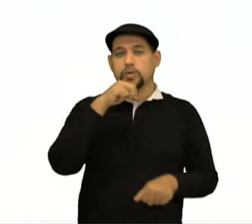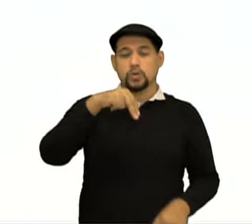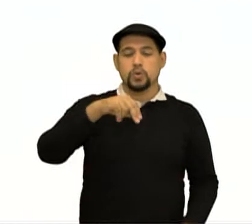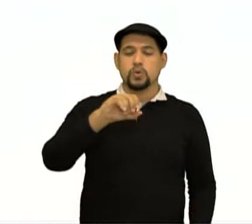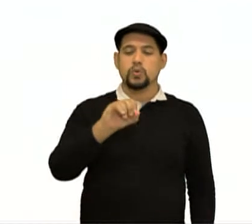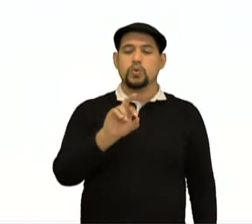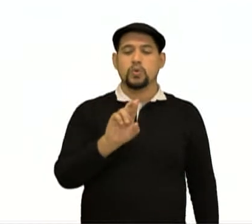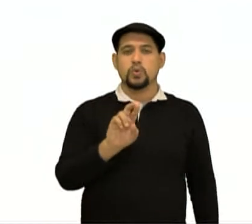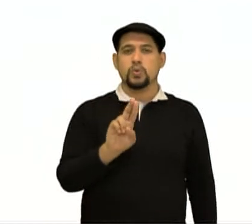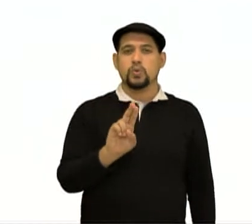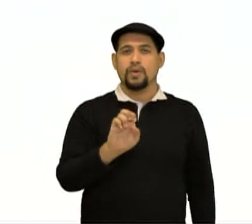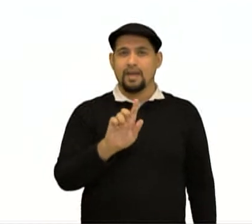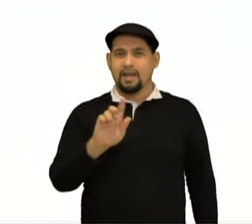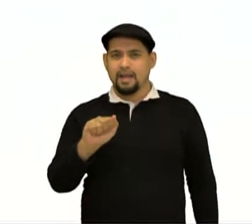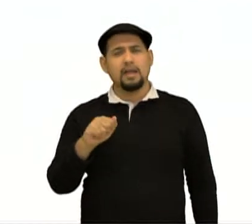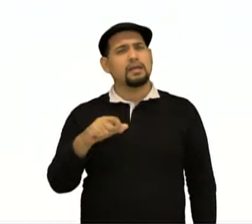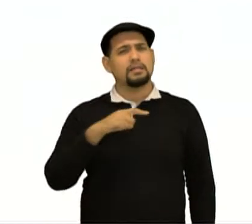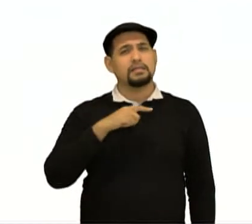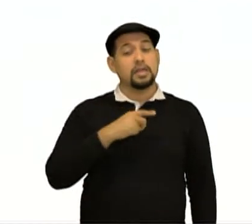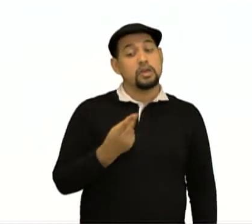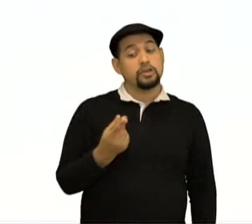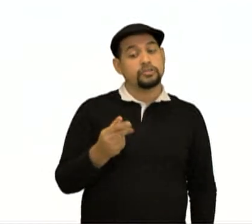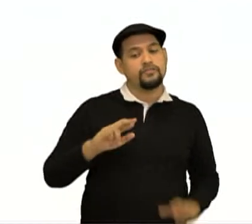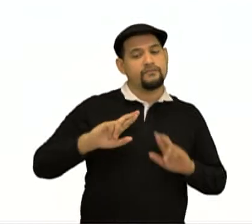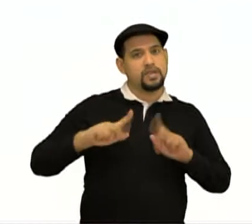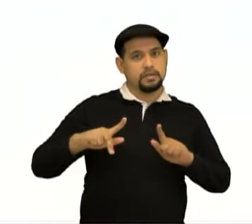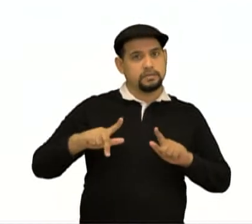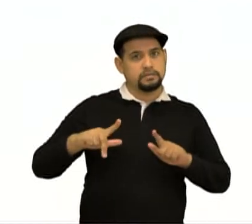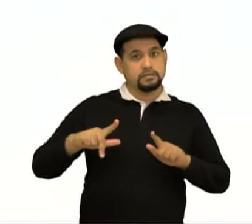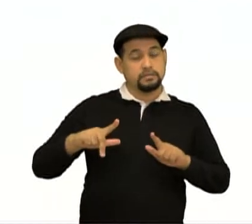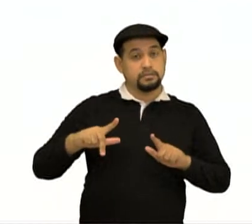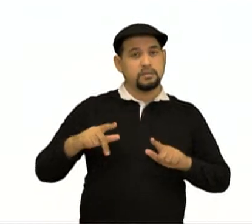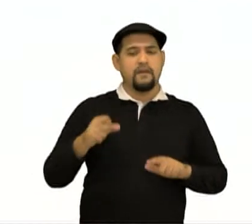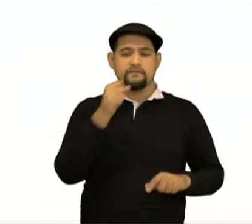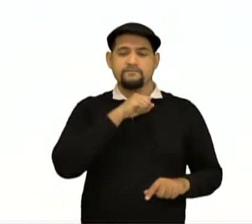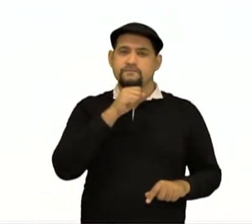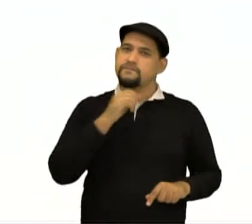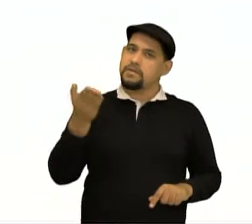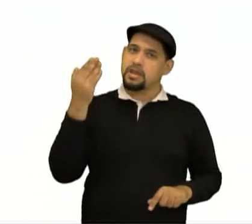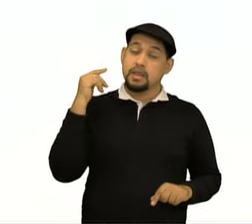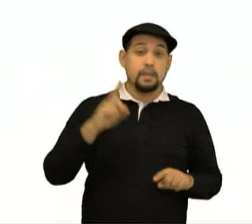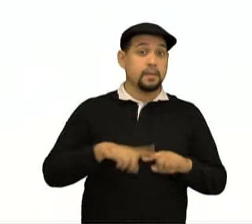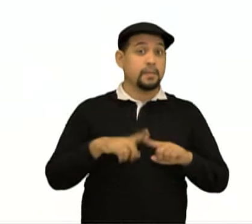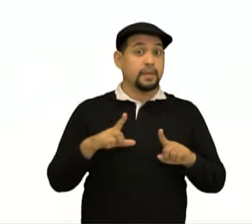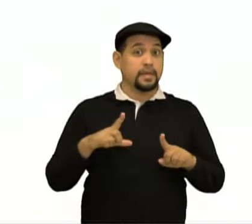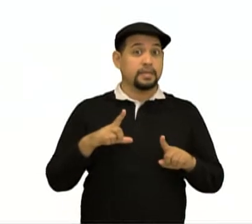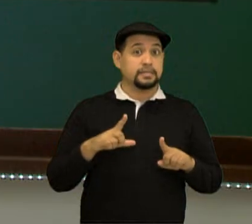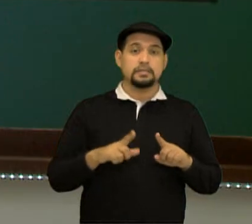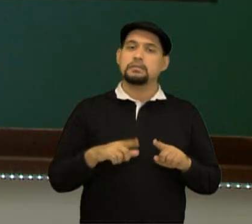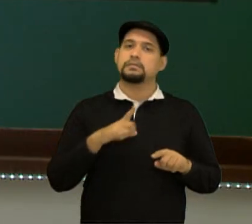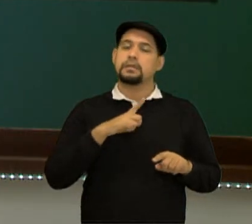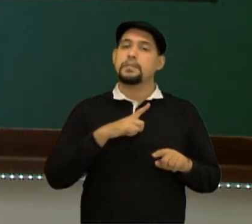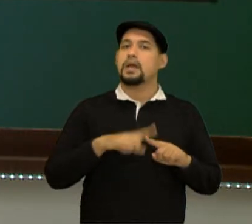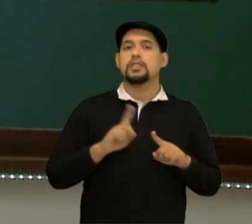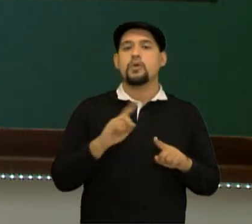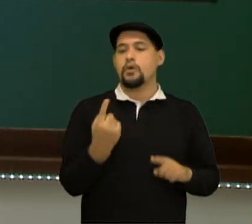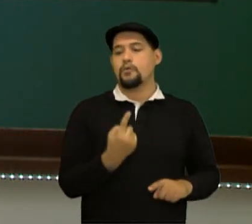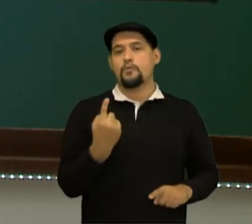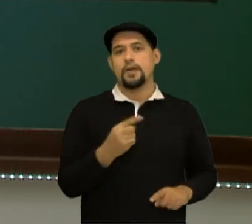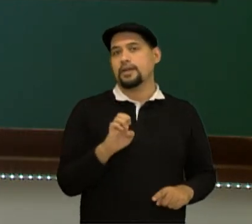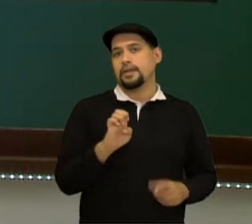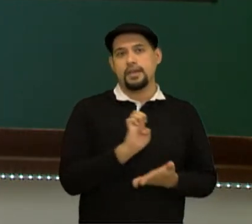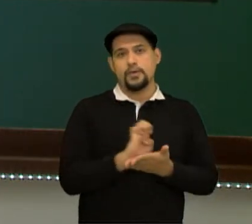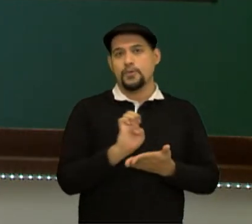Noruega que ainda existem ou uma moeda alternativa a moeda antiga então Desta forma a moeda não é